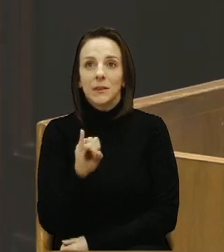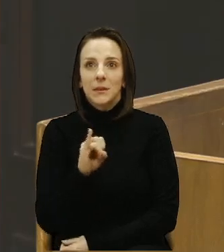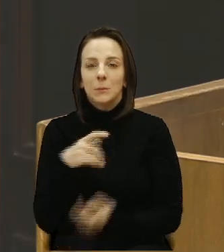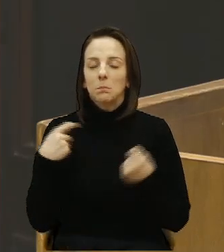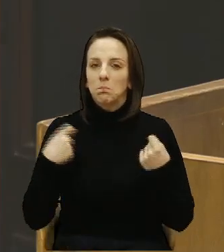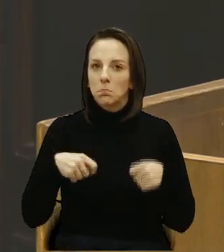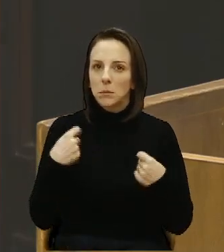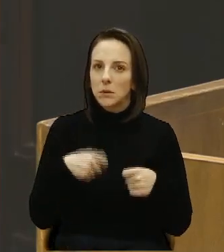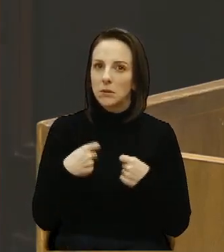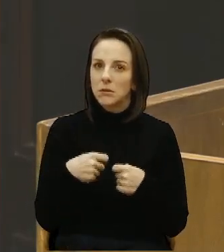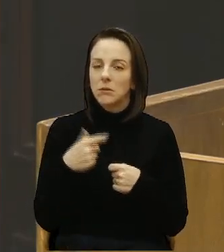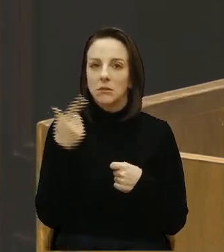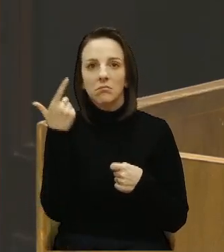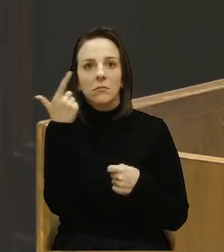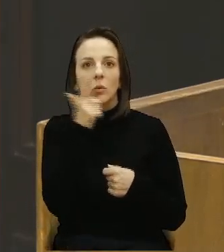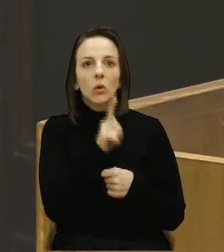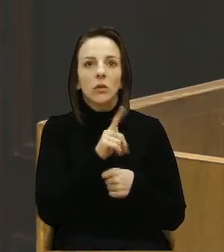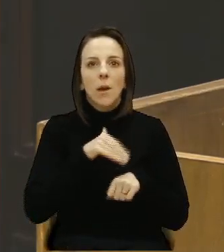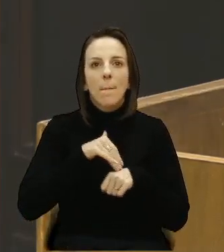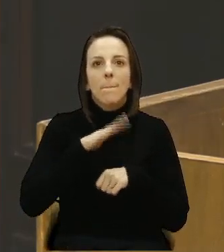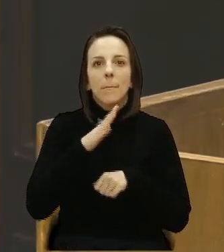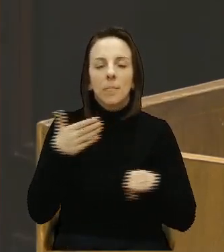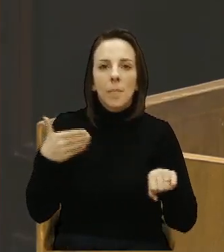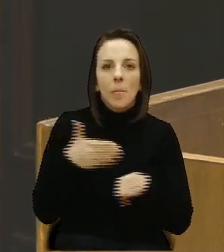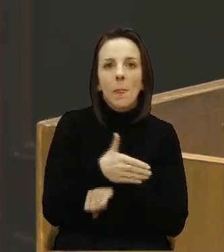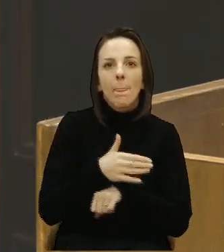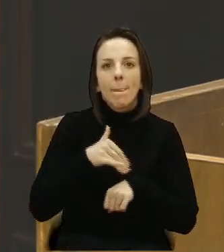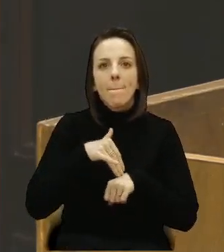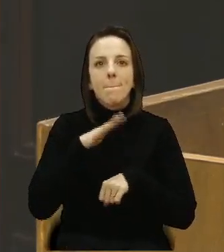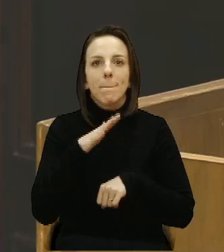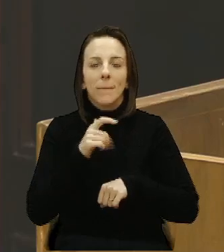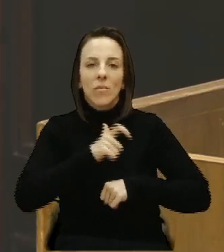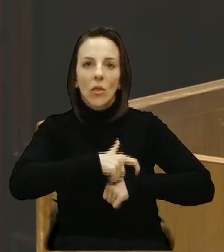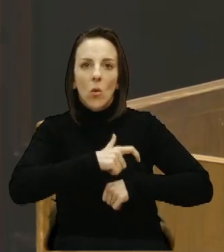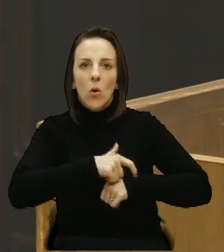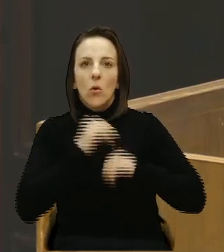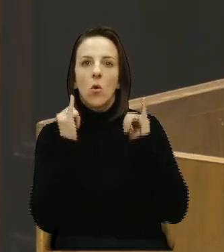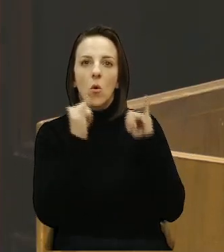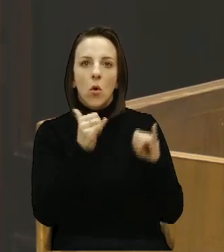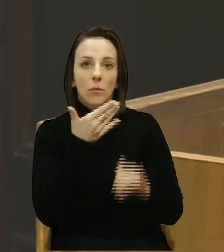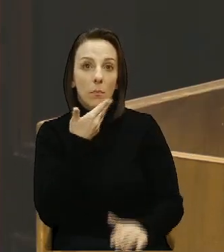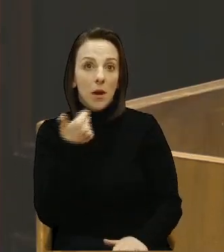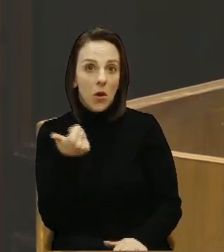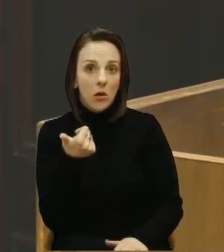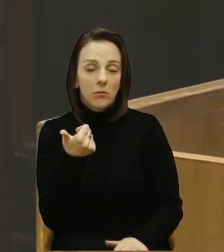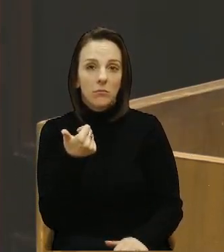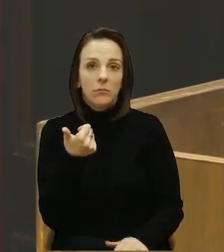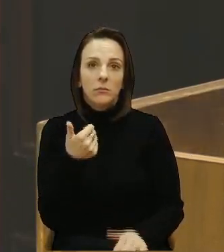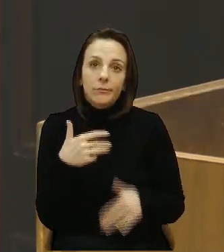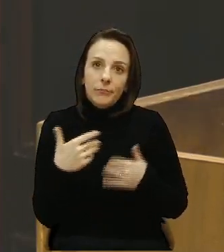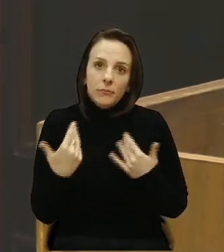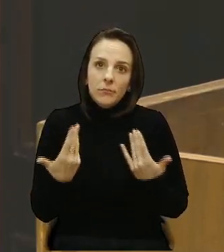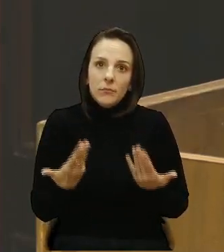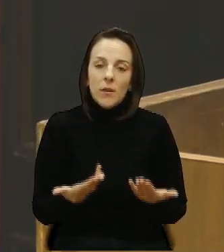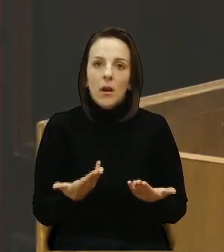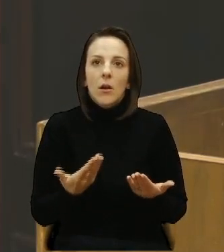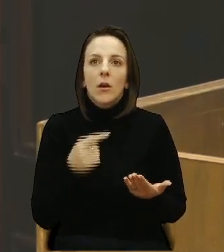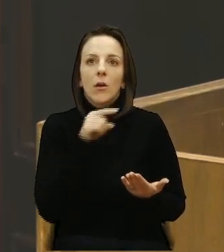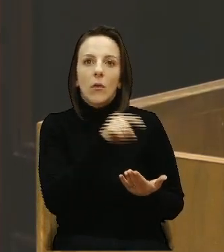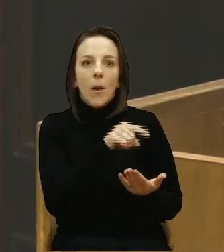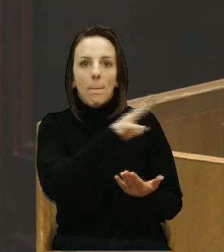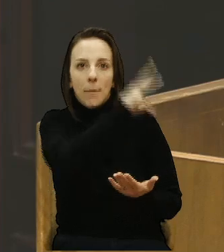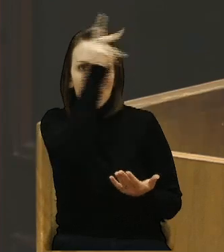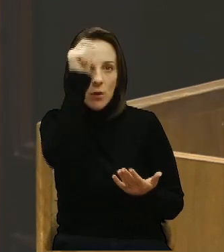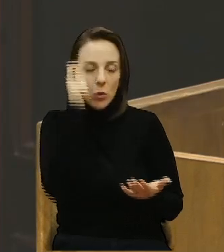necessário para ter mais acesso, mais horário, ônibus melhor, que se dê mais subsídio.